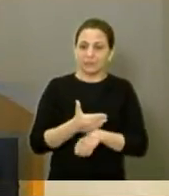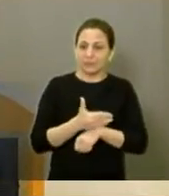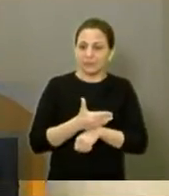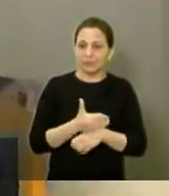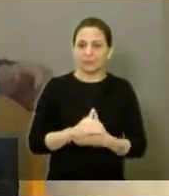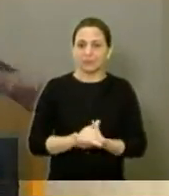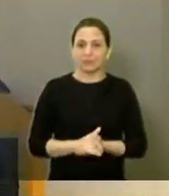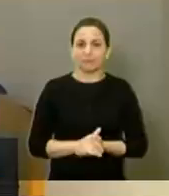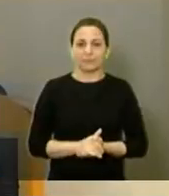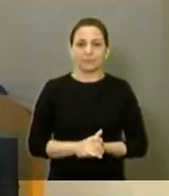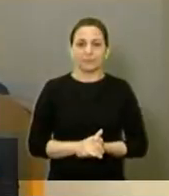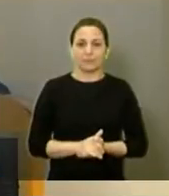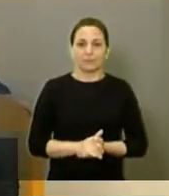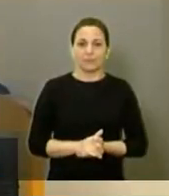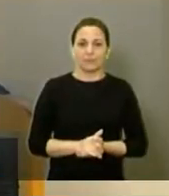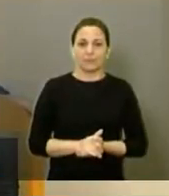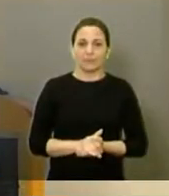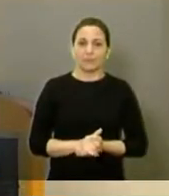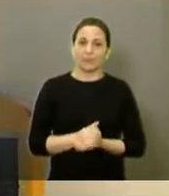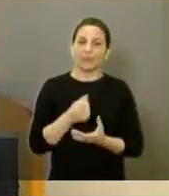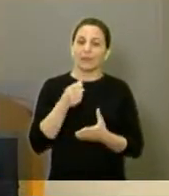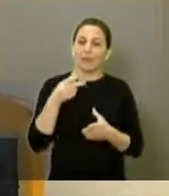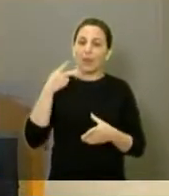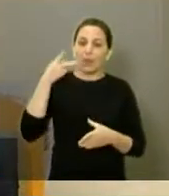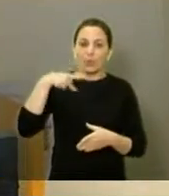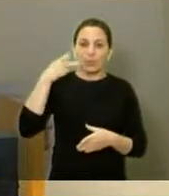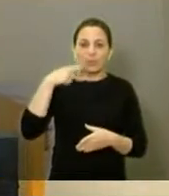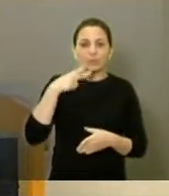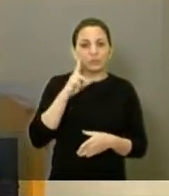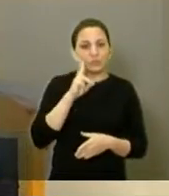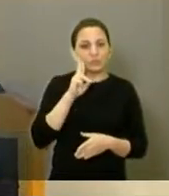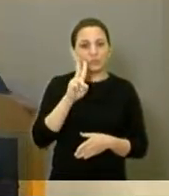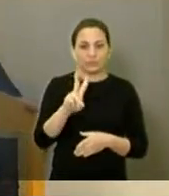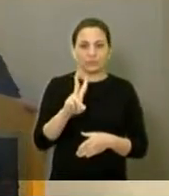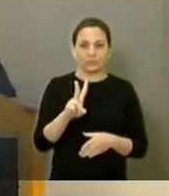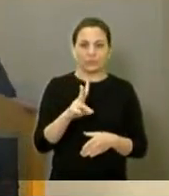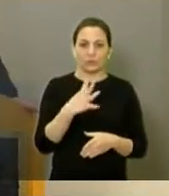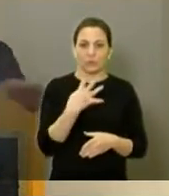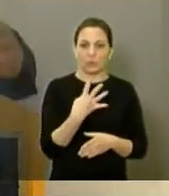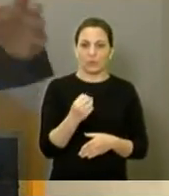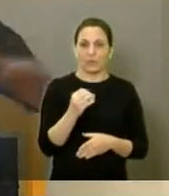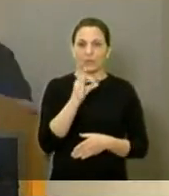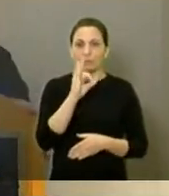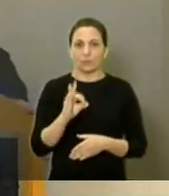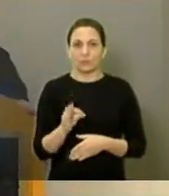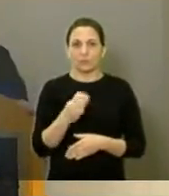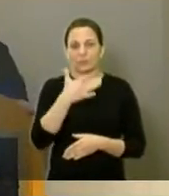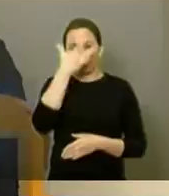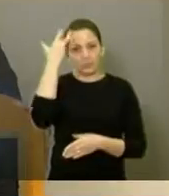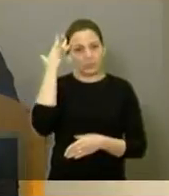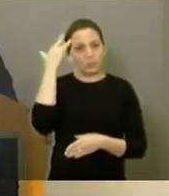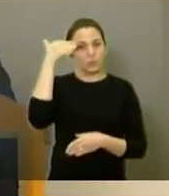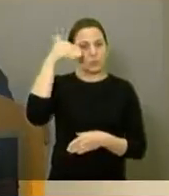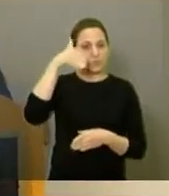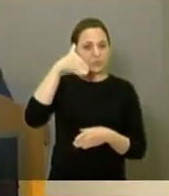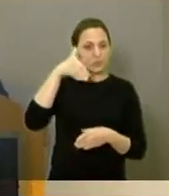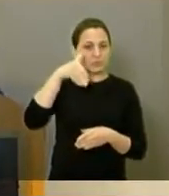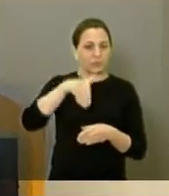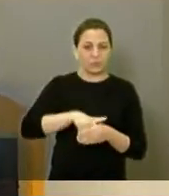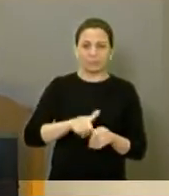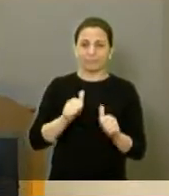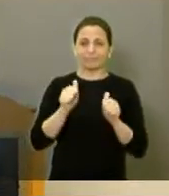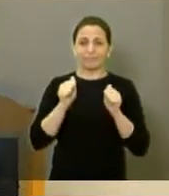política que nós estamos vendo aí que houve mais de 40 por cento de abstenções voto nulo voto em